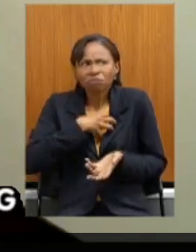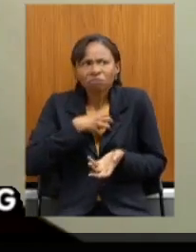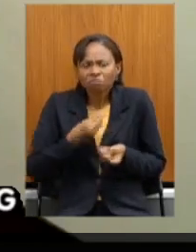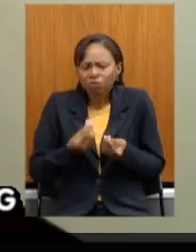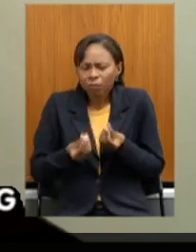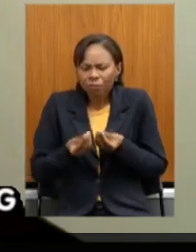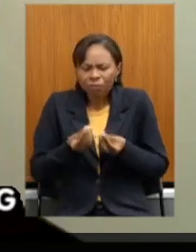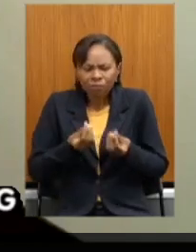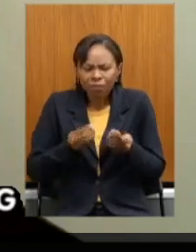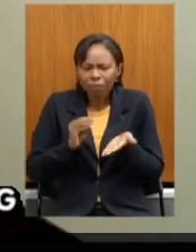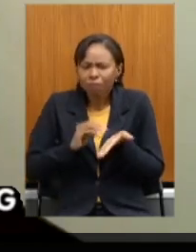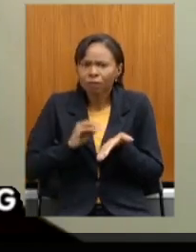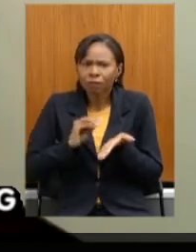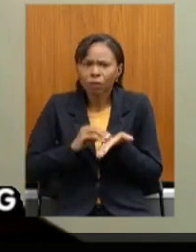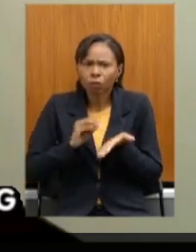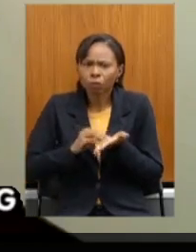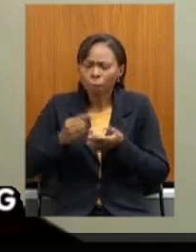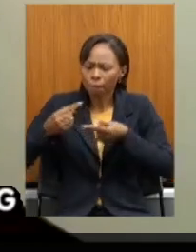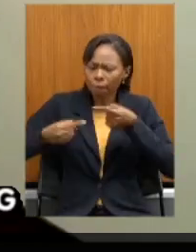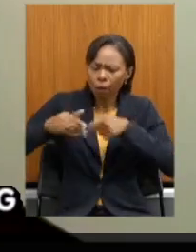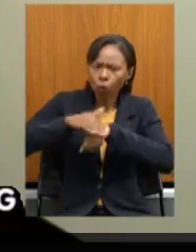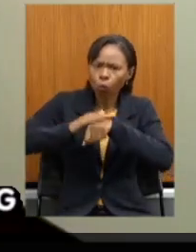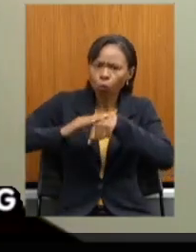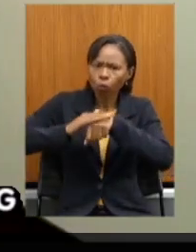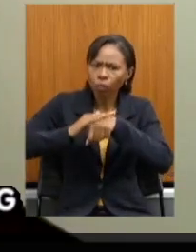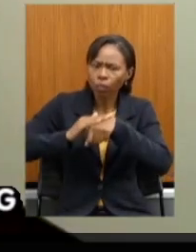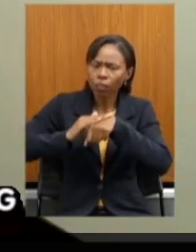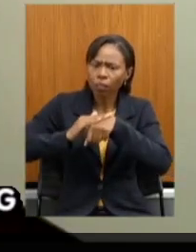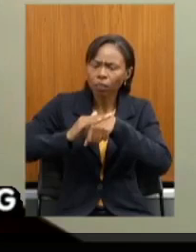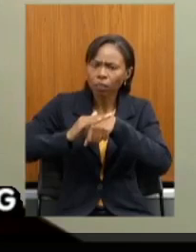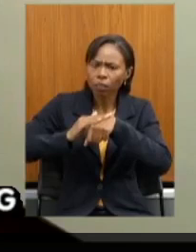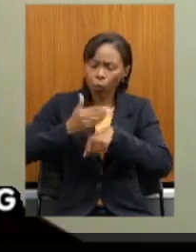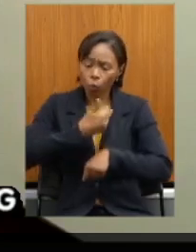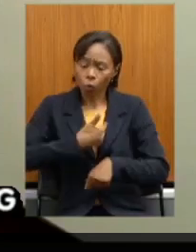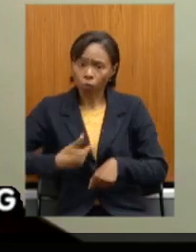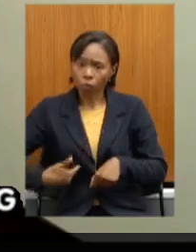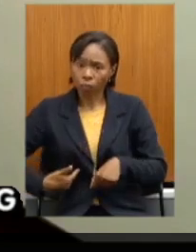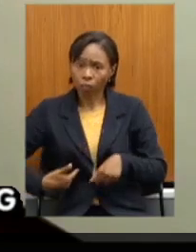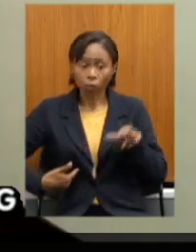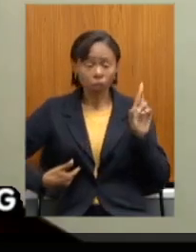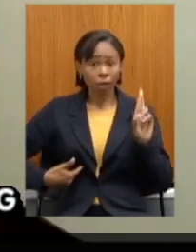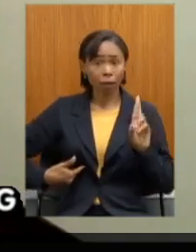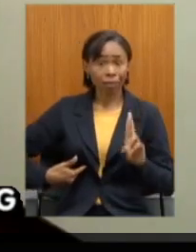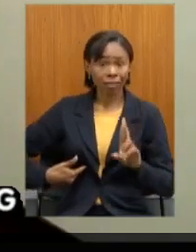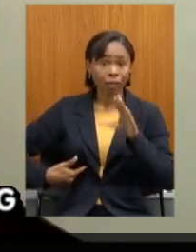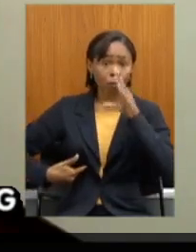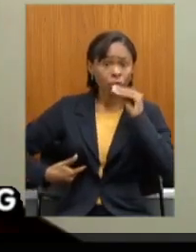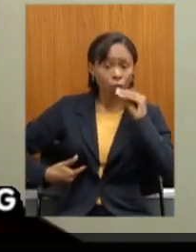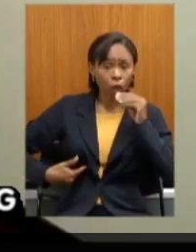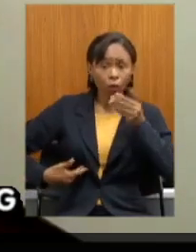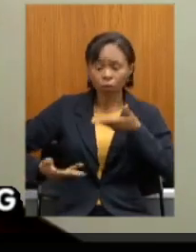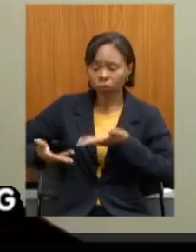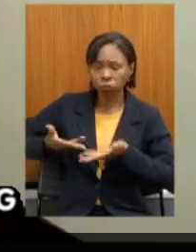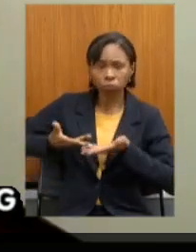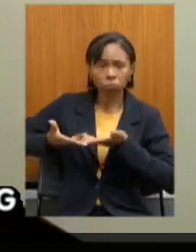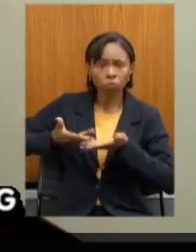Faltou diálogo entre o governo e os representantes dos servidores. Sentimos